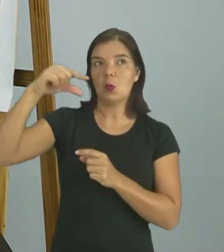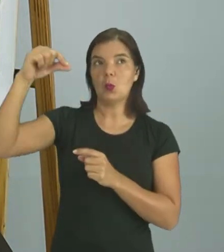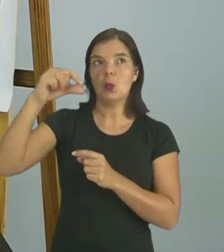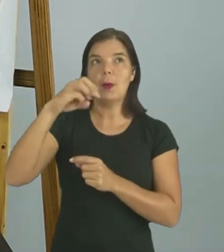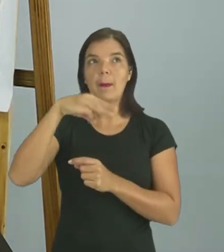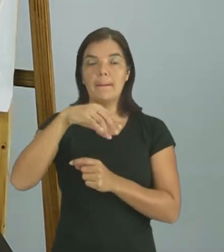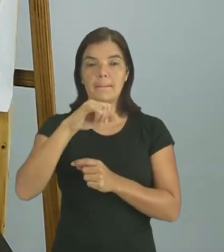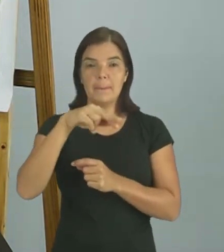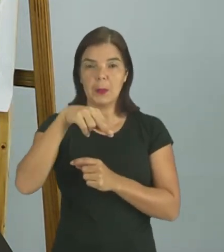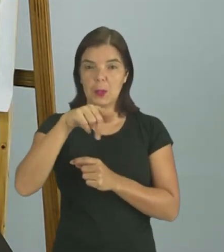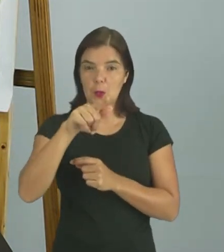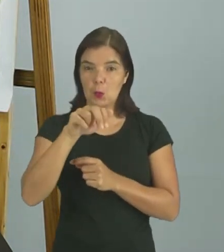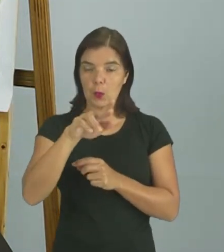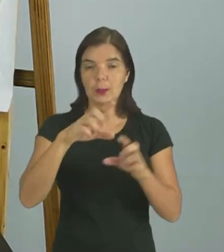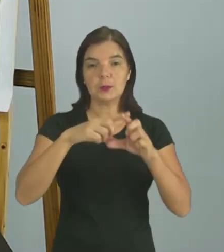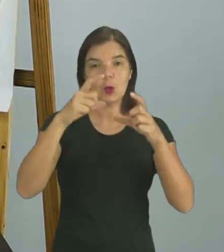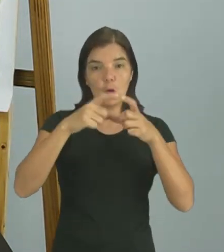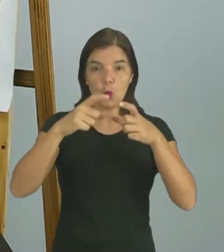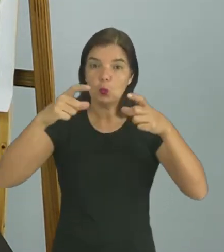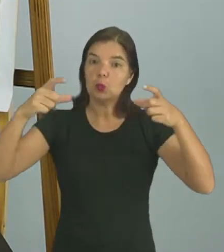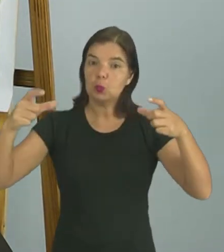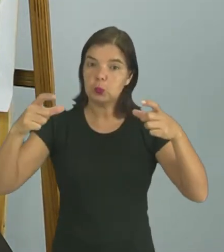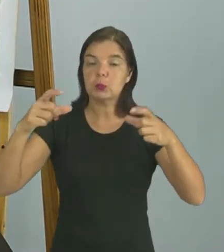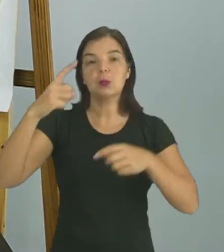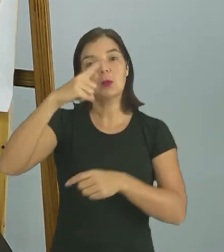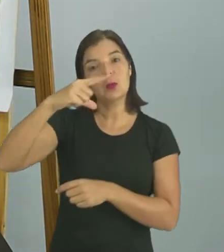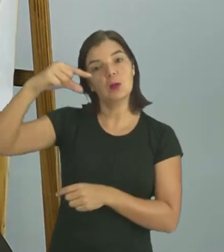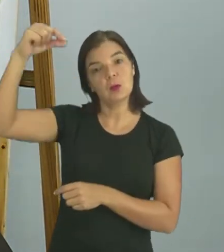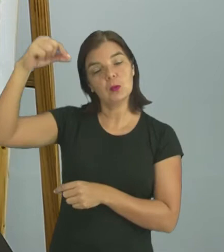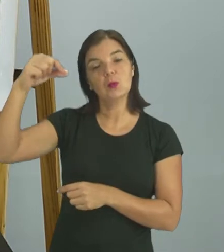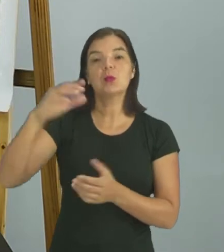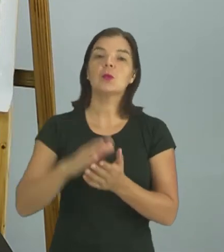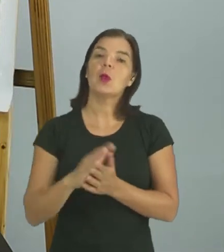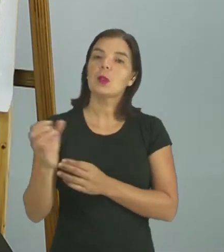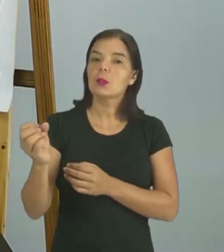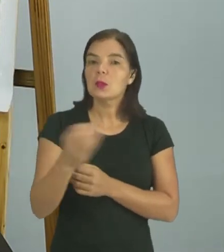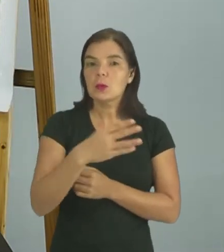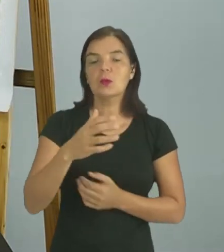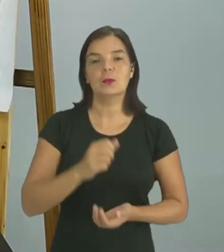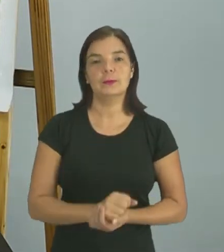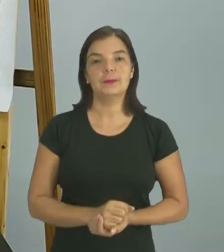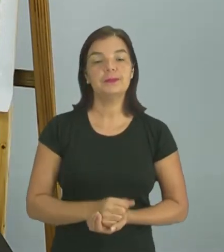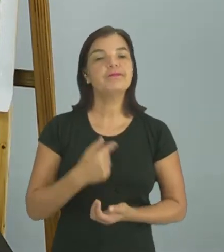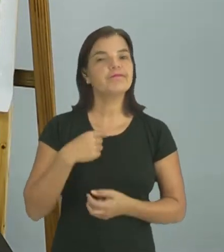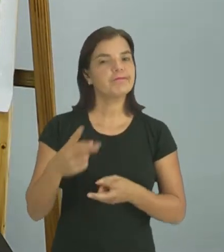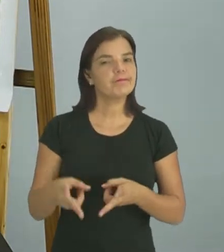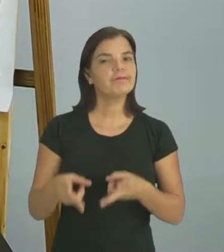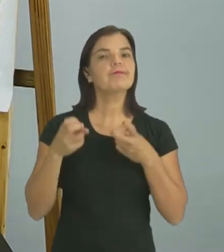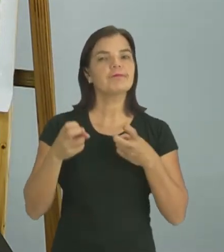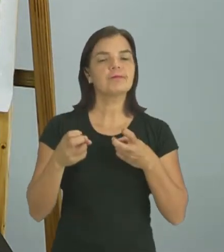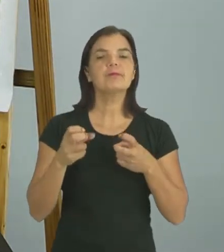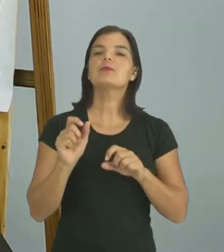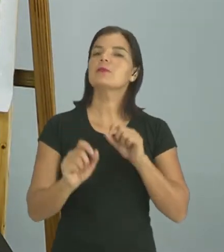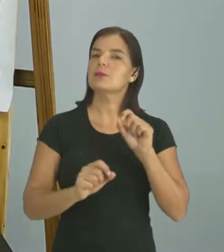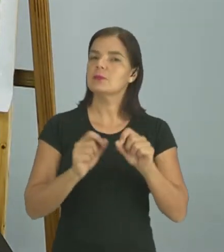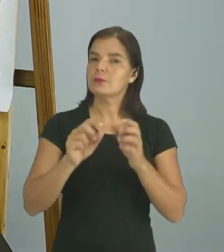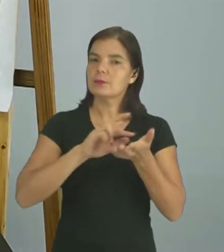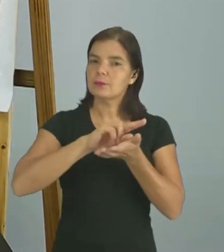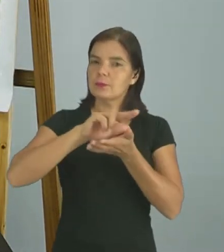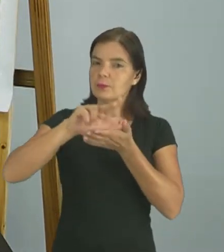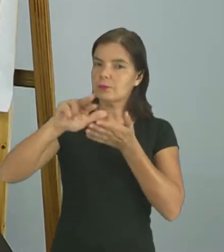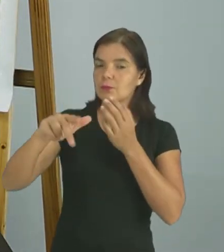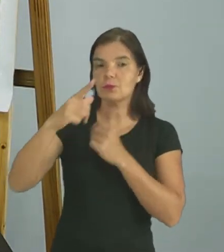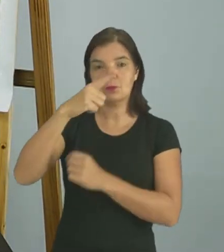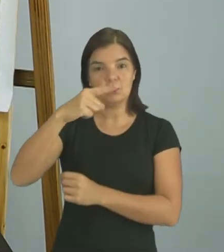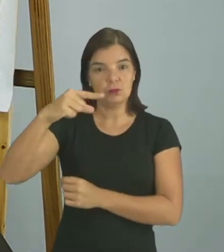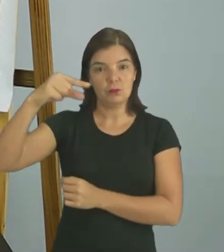a lua crescente e observou-se também a lua nova. E ele percebeu que essa variedade